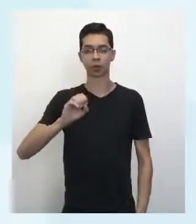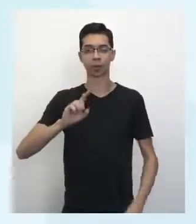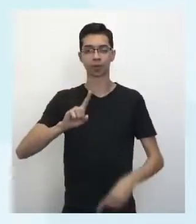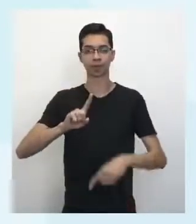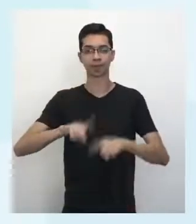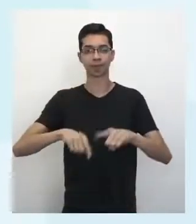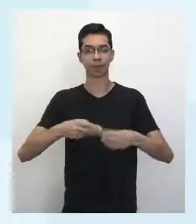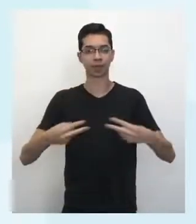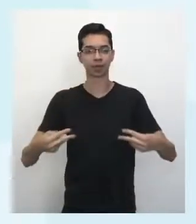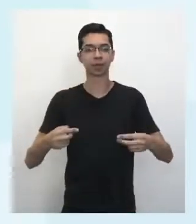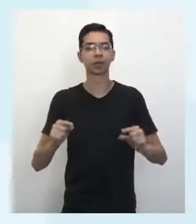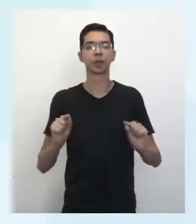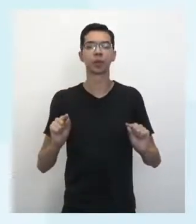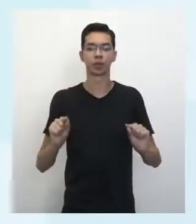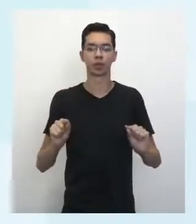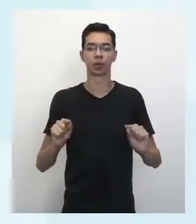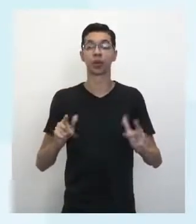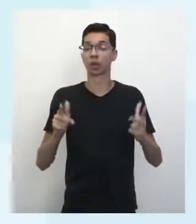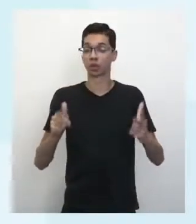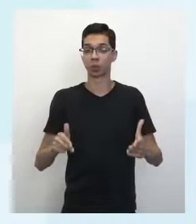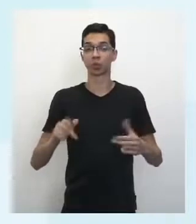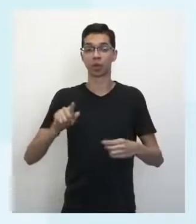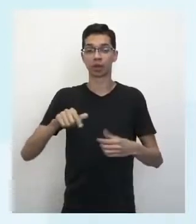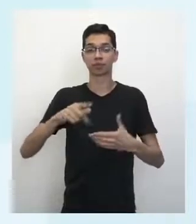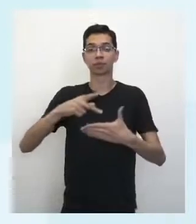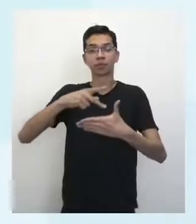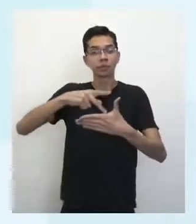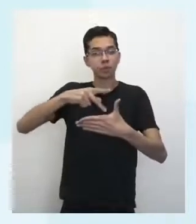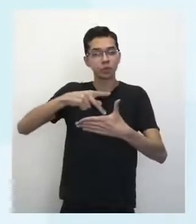uma micela proteica, ou seja, né, era